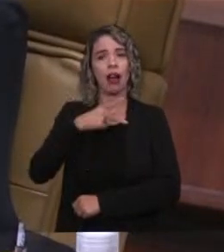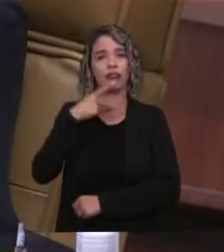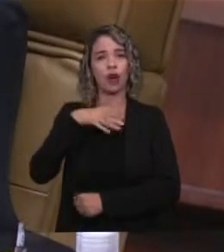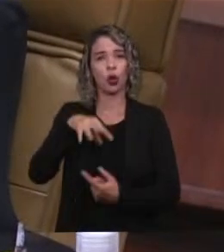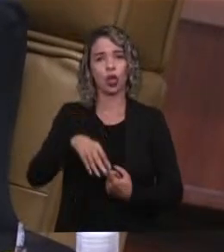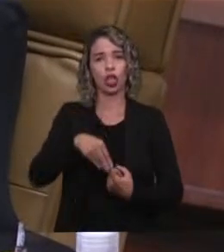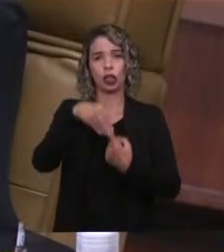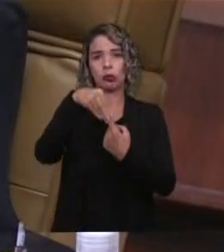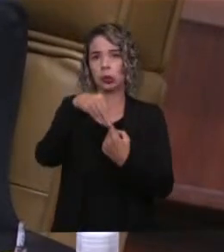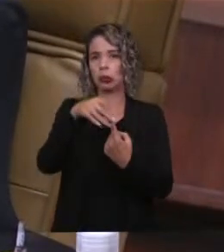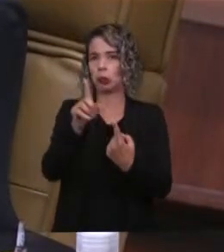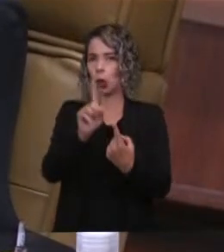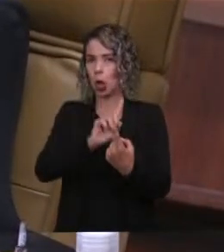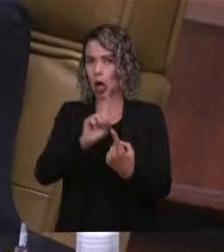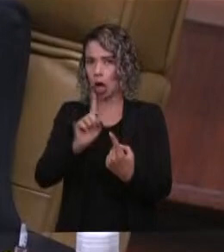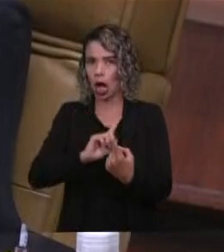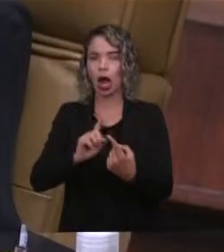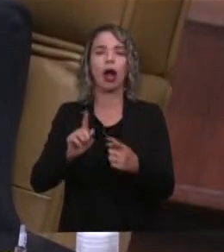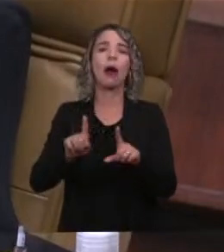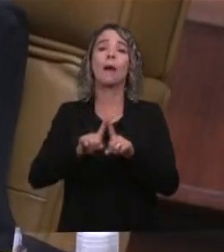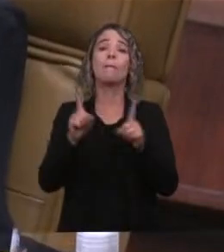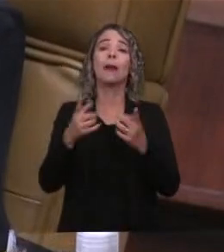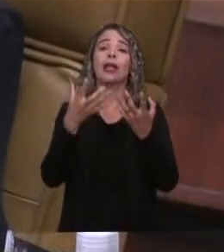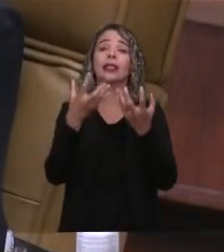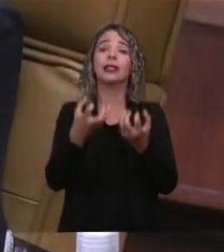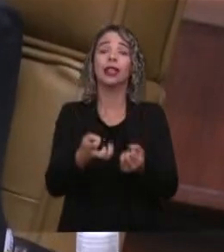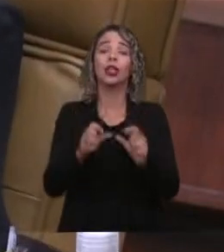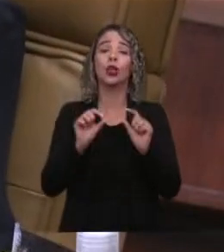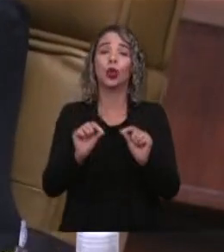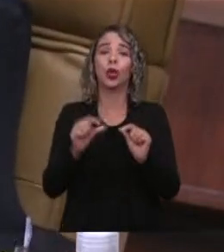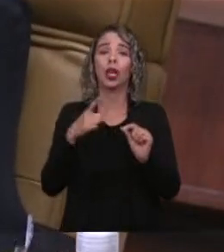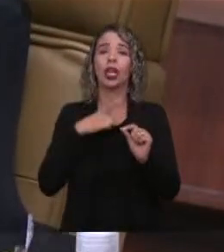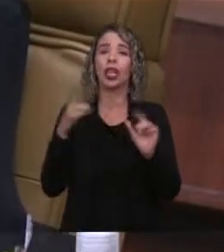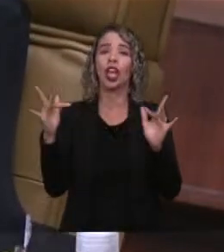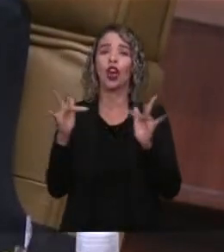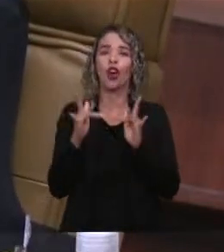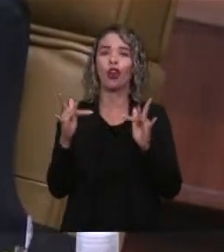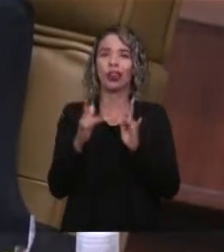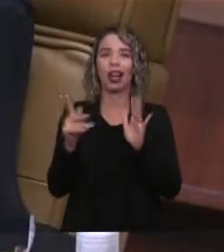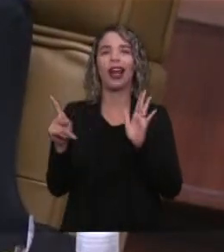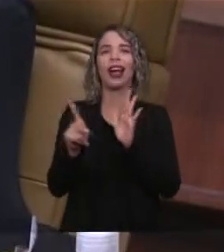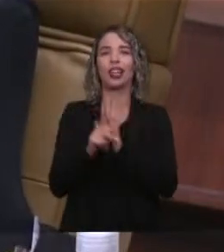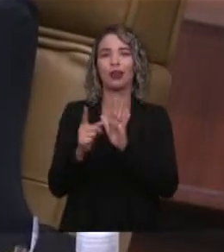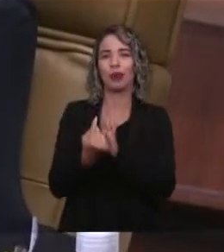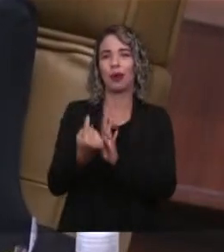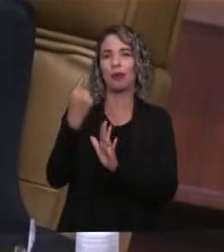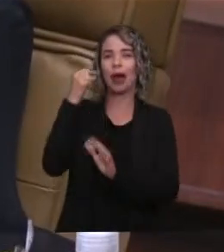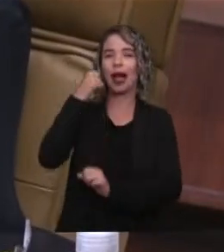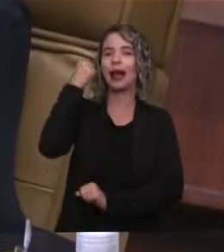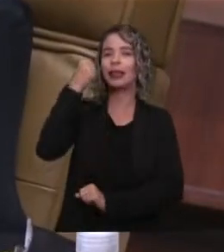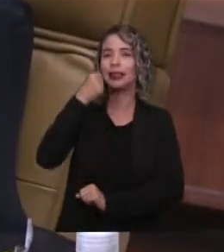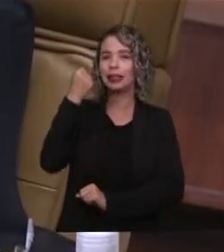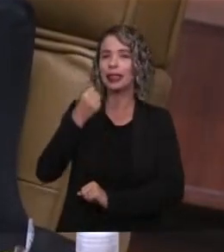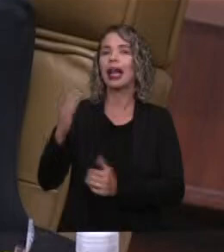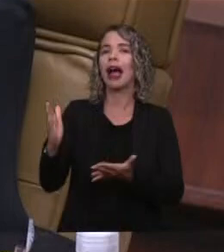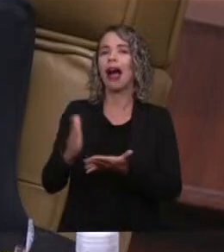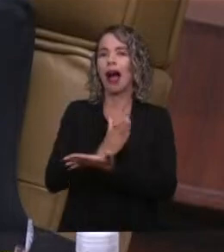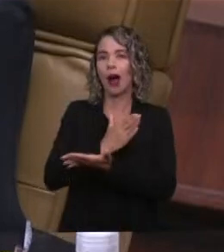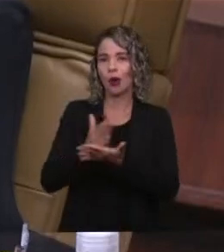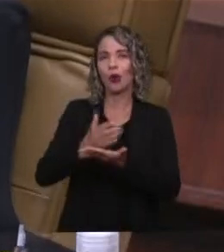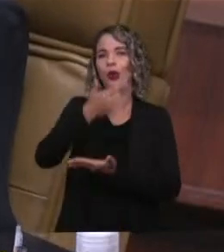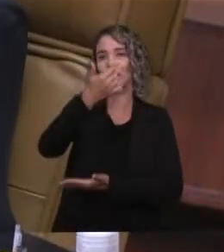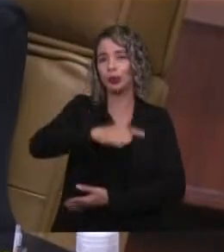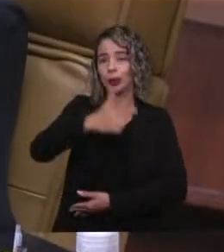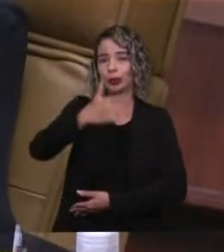mantido por Fernando Collor, mas ainda assim reconhecendo que se reuniu com o então senador em algumas